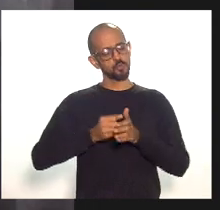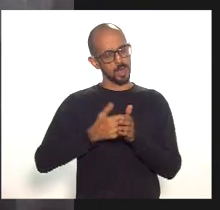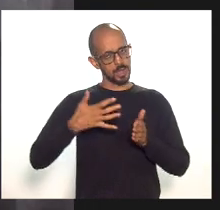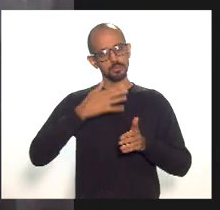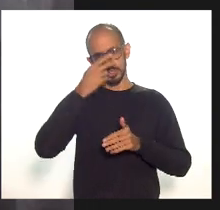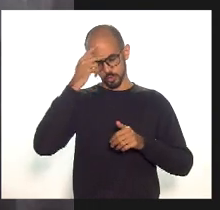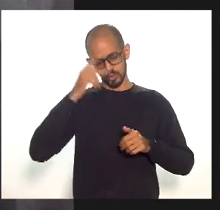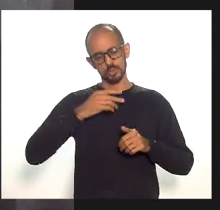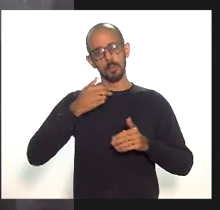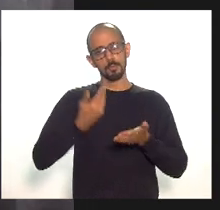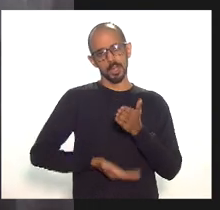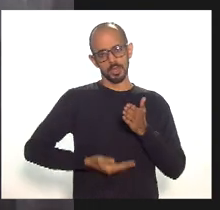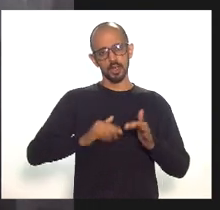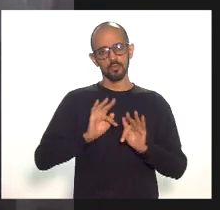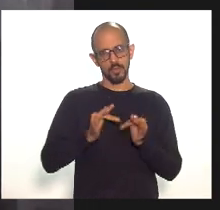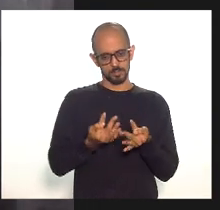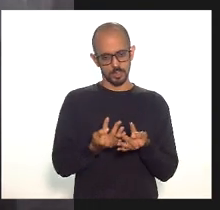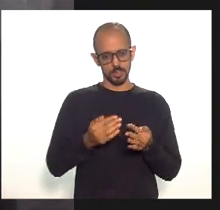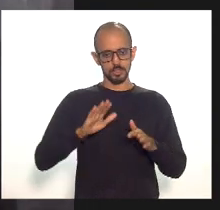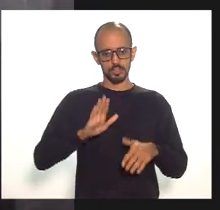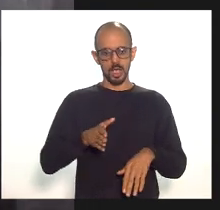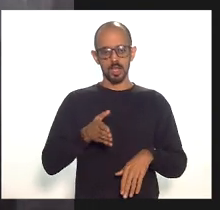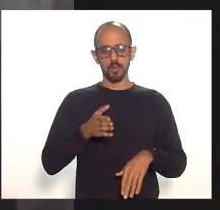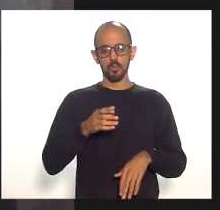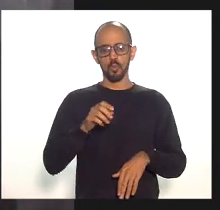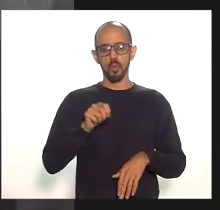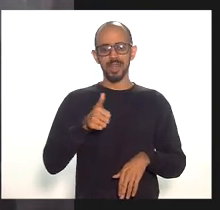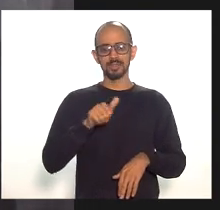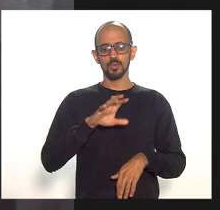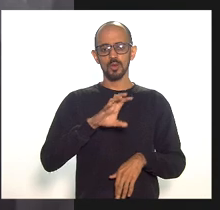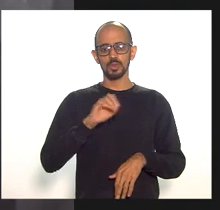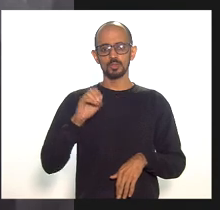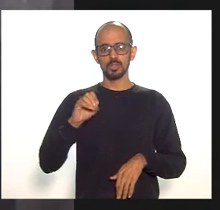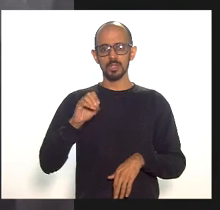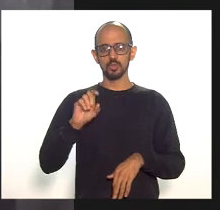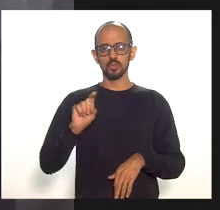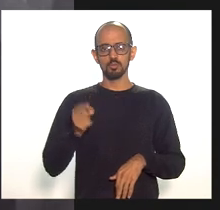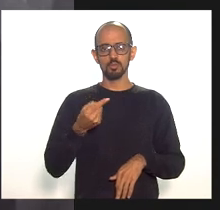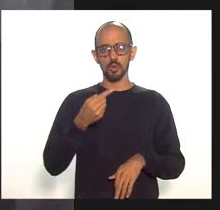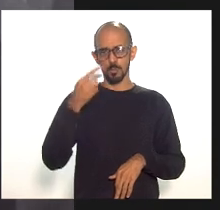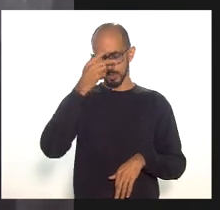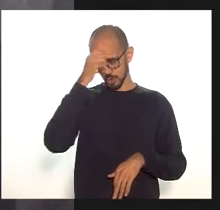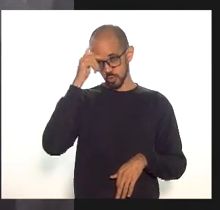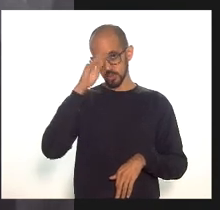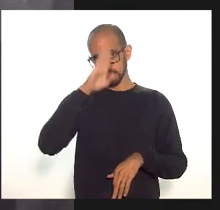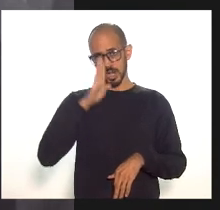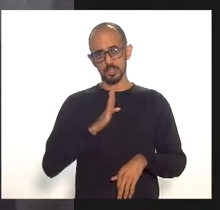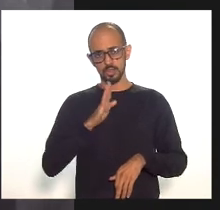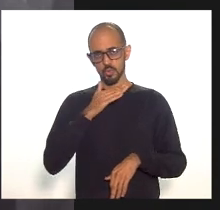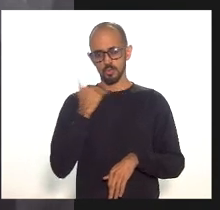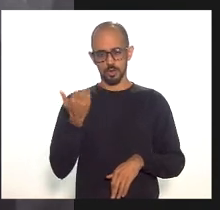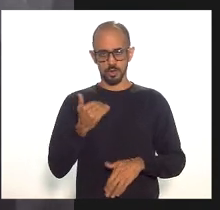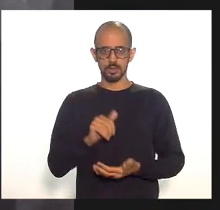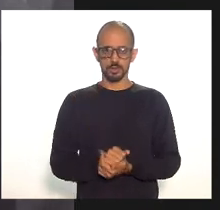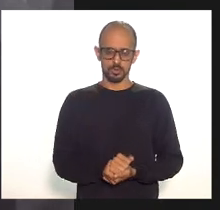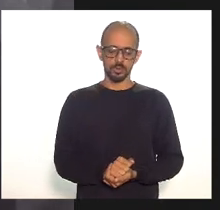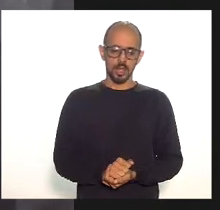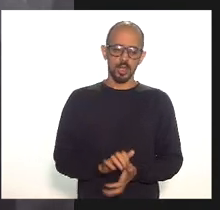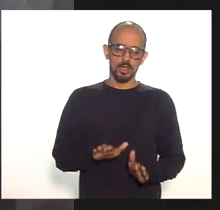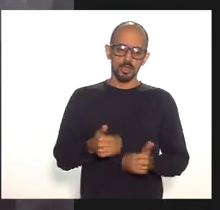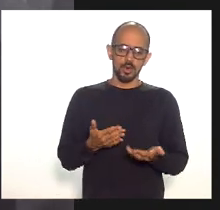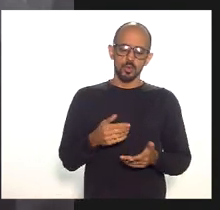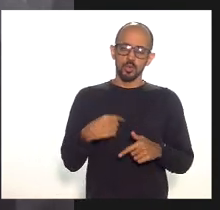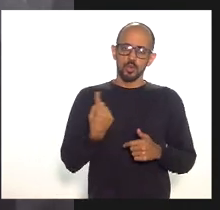estamos aí chegando a perto de 400 mil brasileiros. Não é brincadeira isso. Então, a gente tem que pedir mesmo